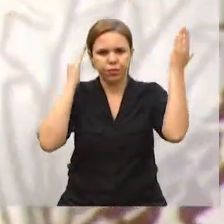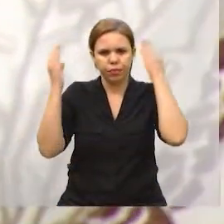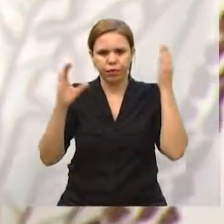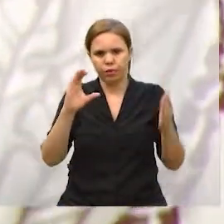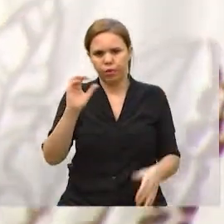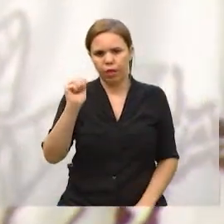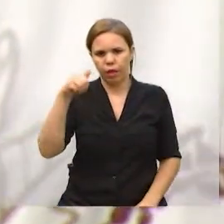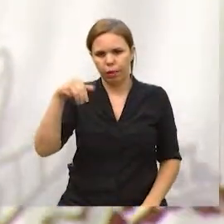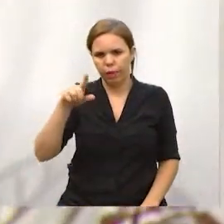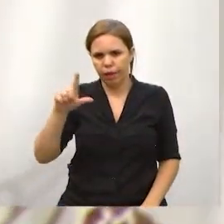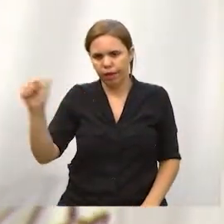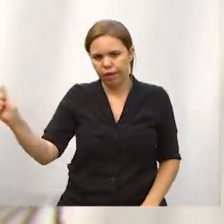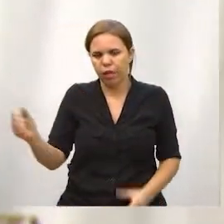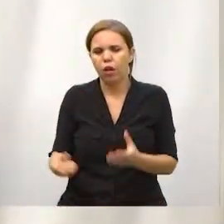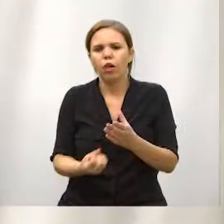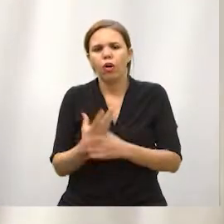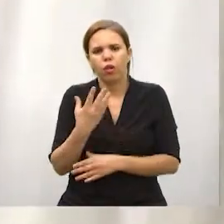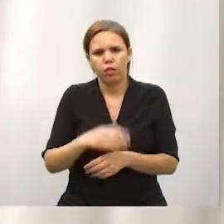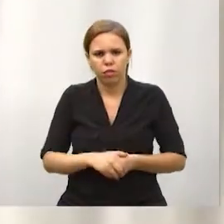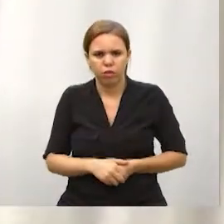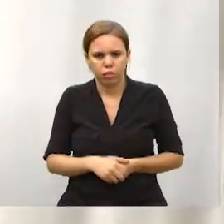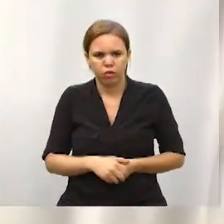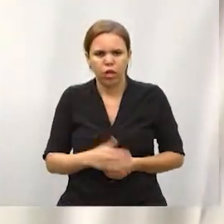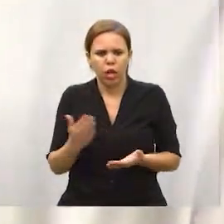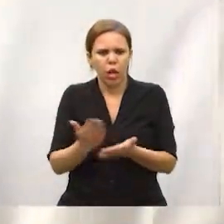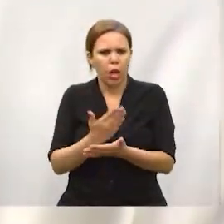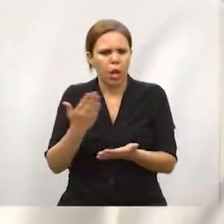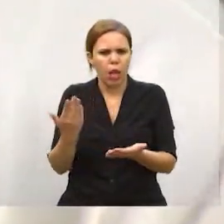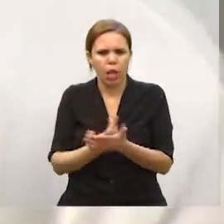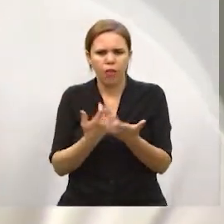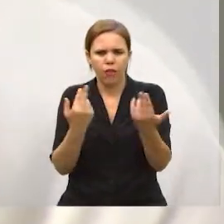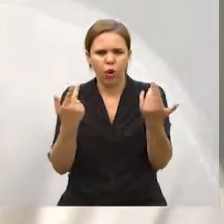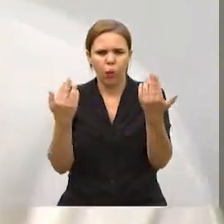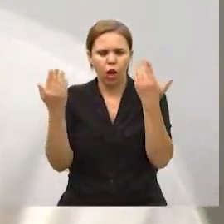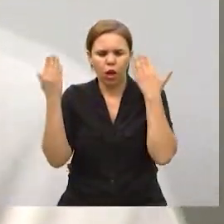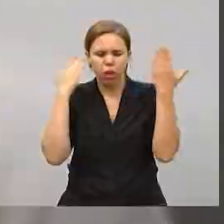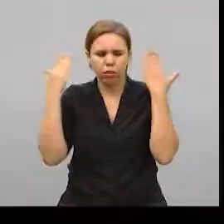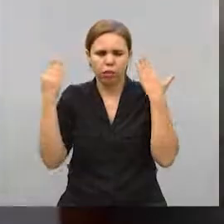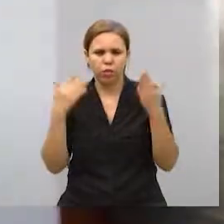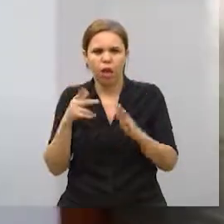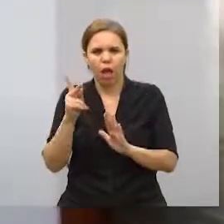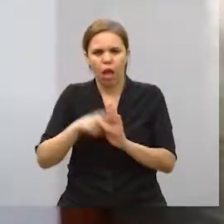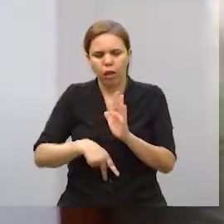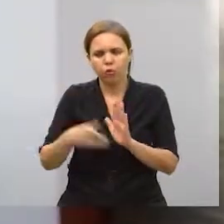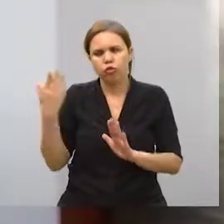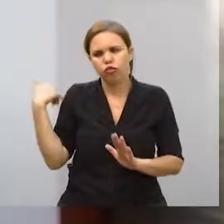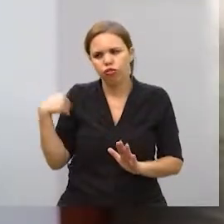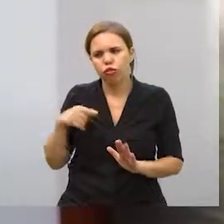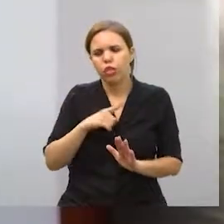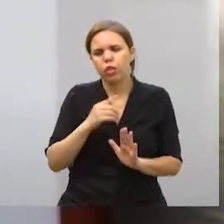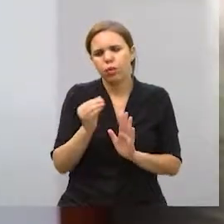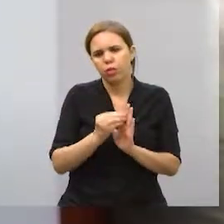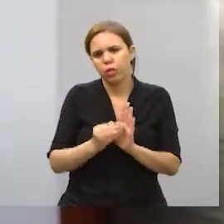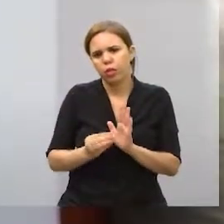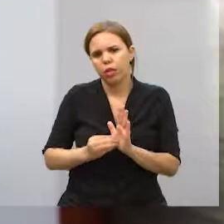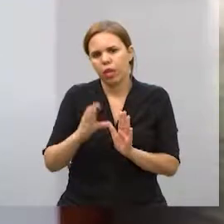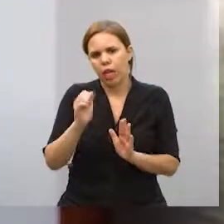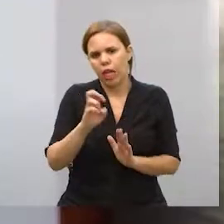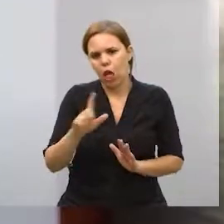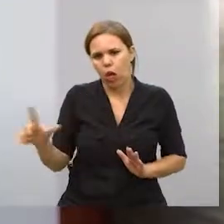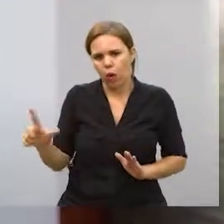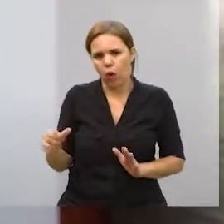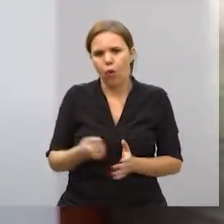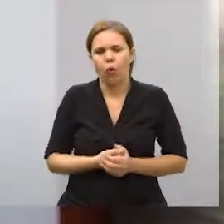orientação da psicóloga Camila, acontece uma sessão de livroterapia. Era um projeto desenhado